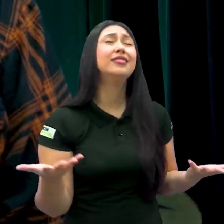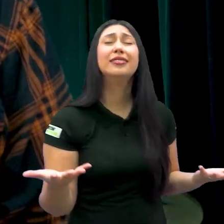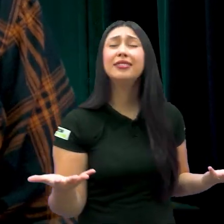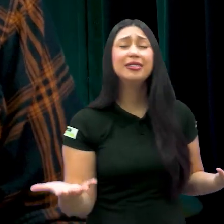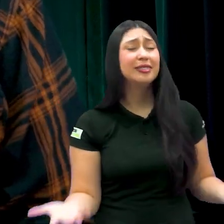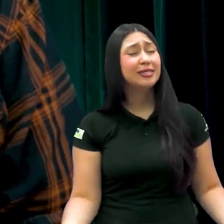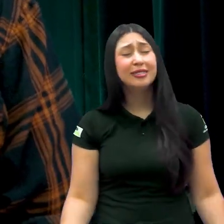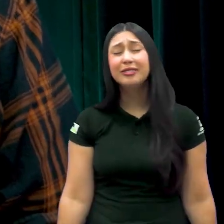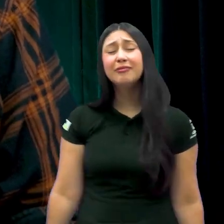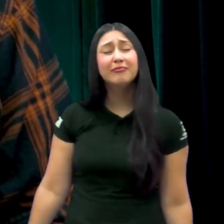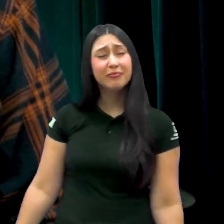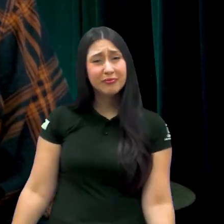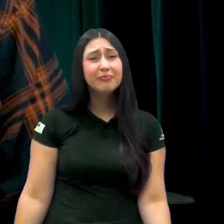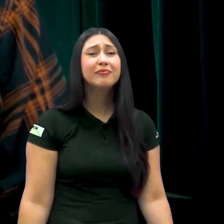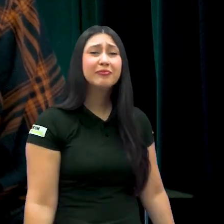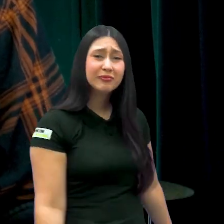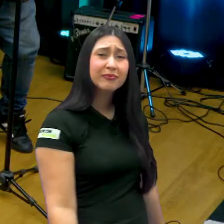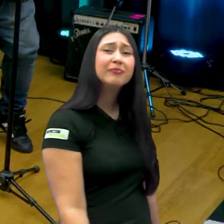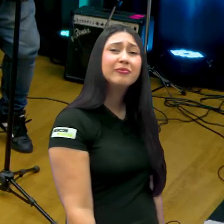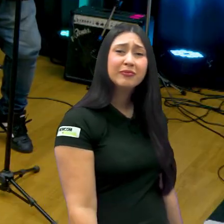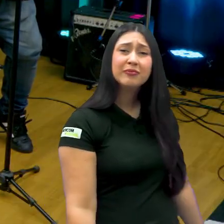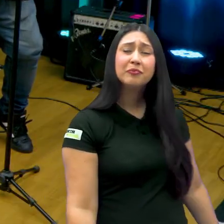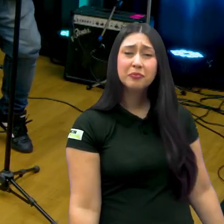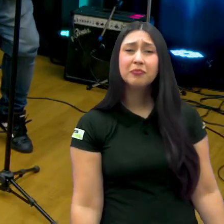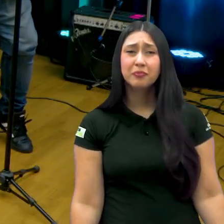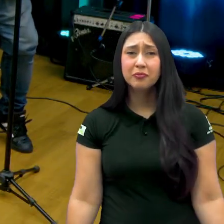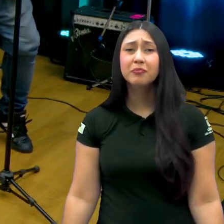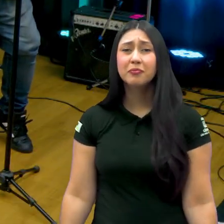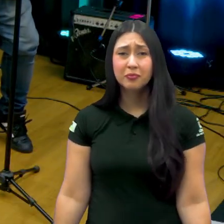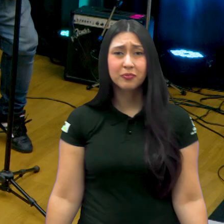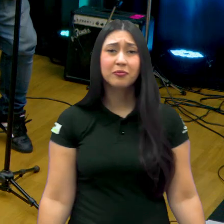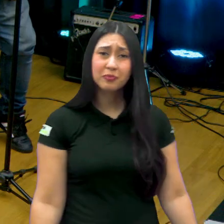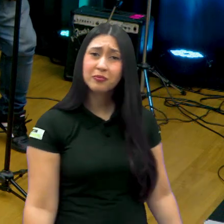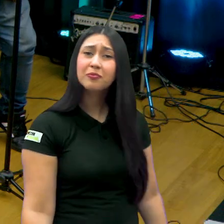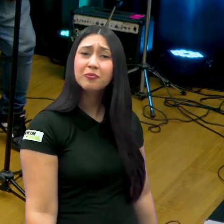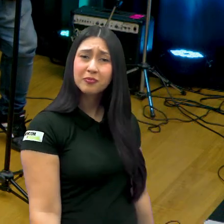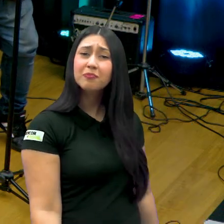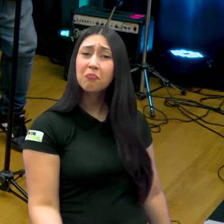você, tão decidida.